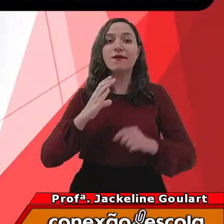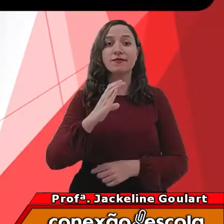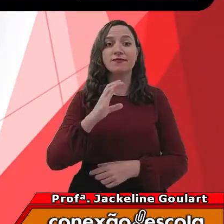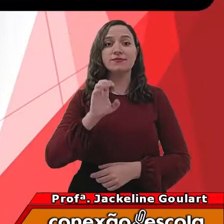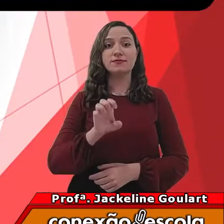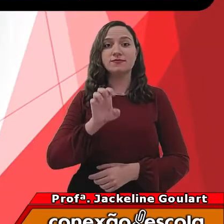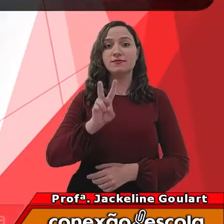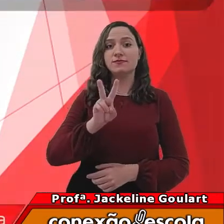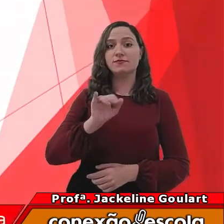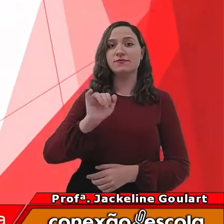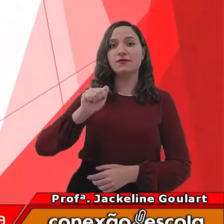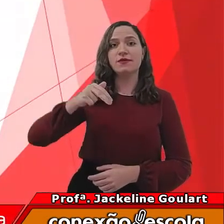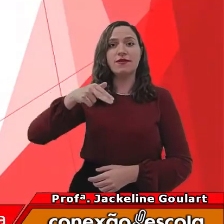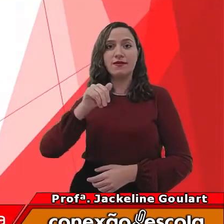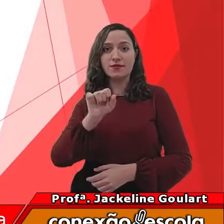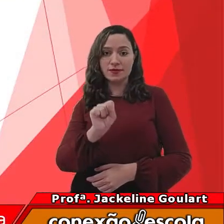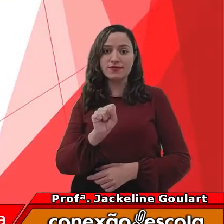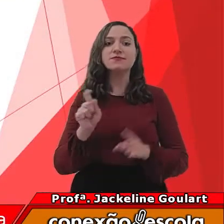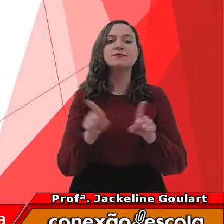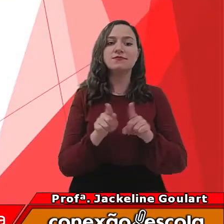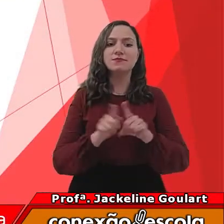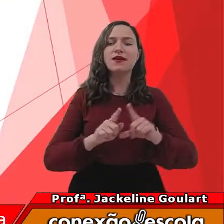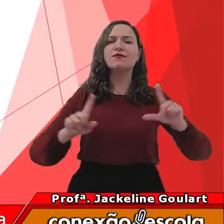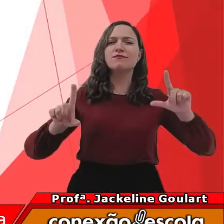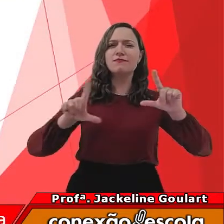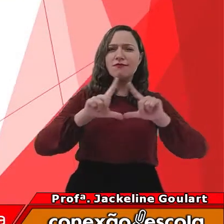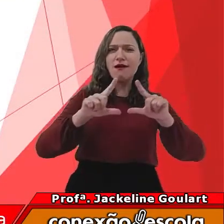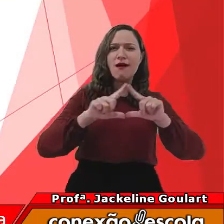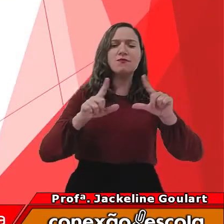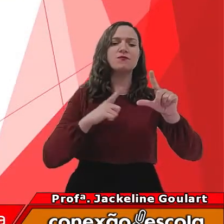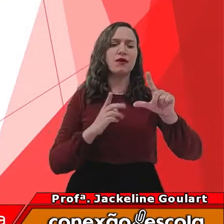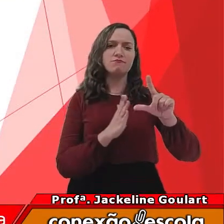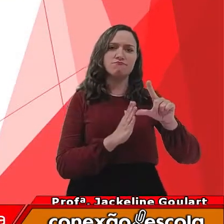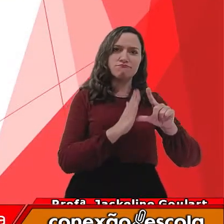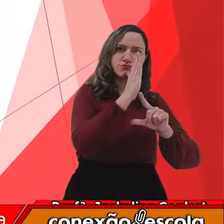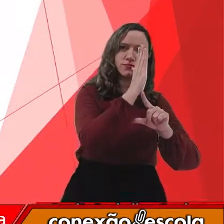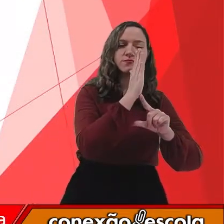no triângulo, mediana, bissetriz e